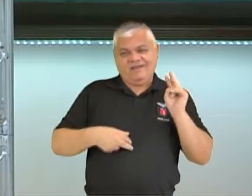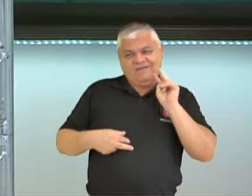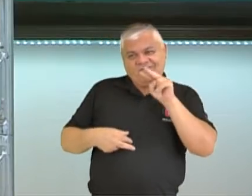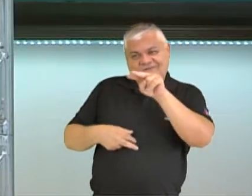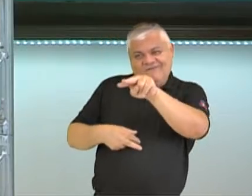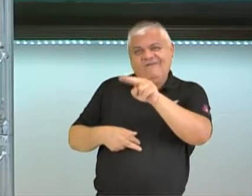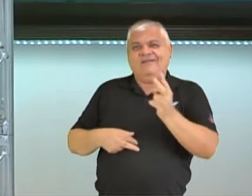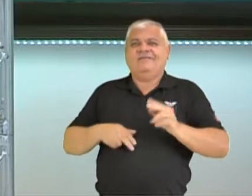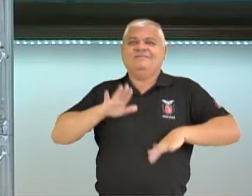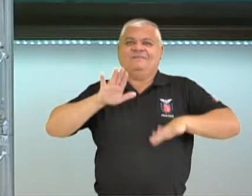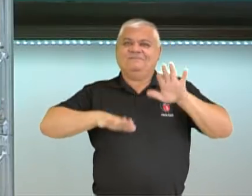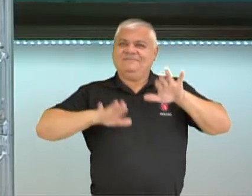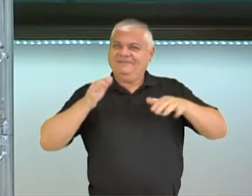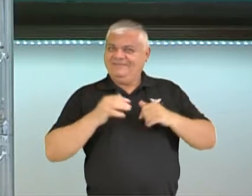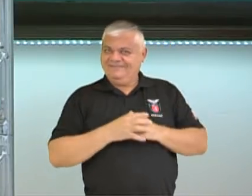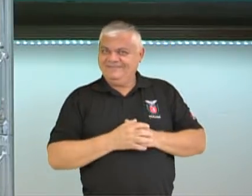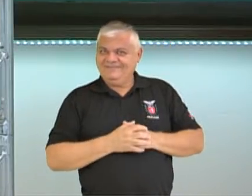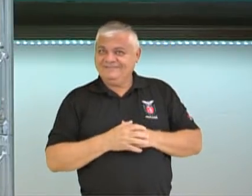aquela pessoa.